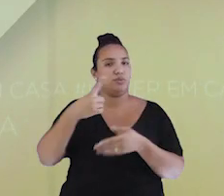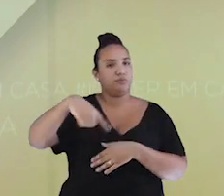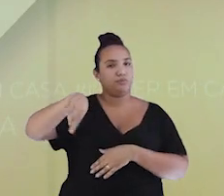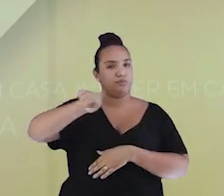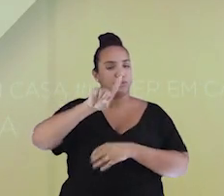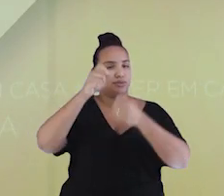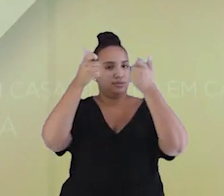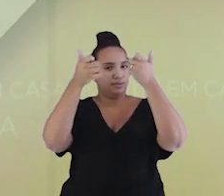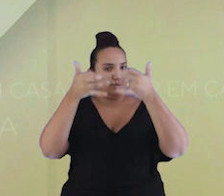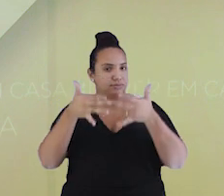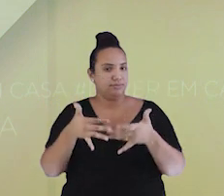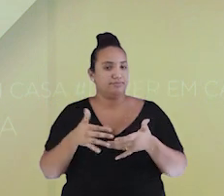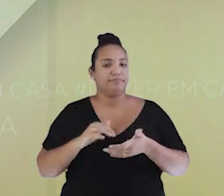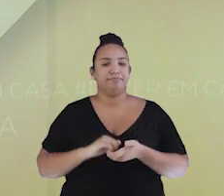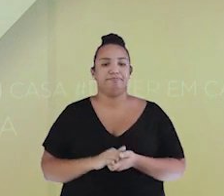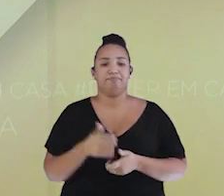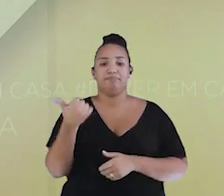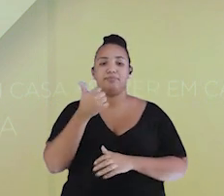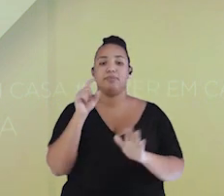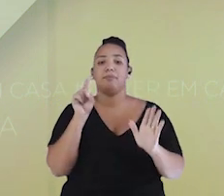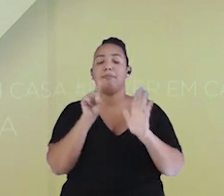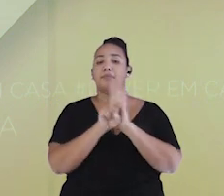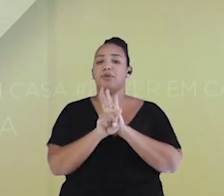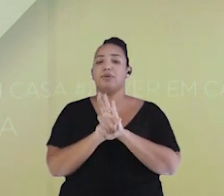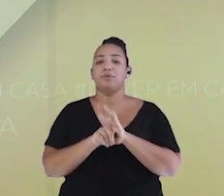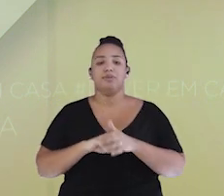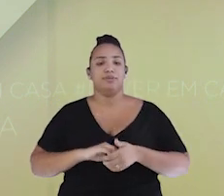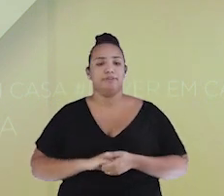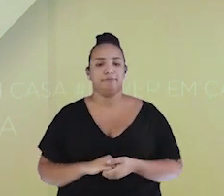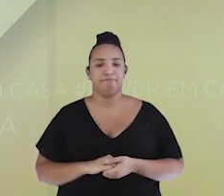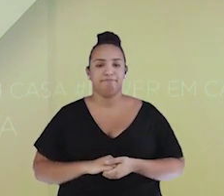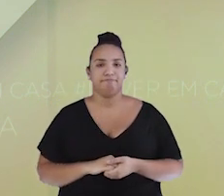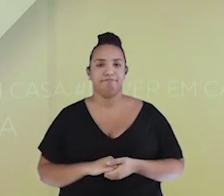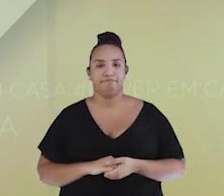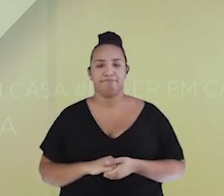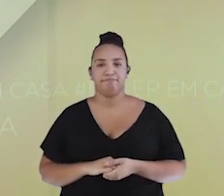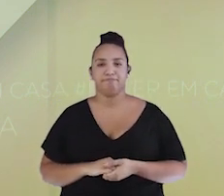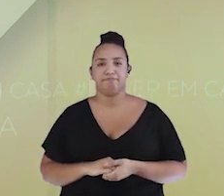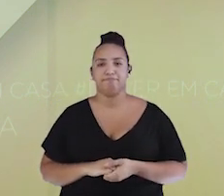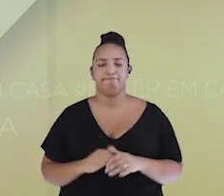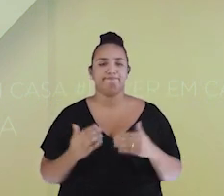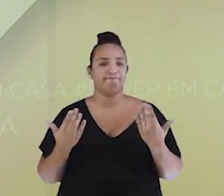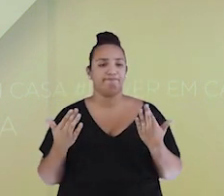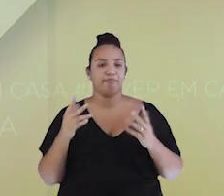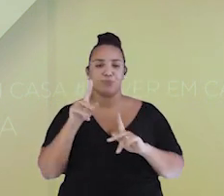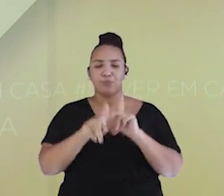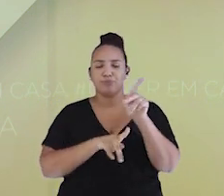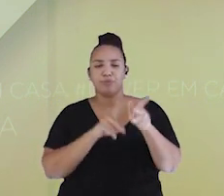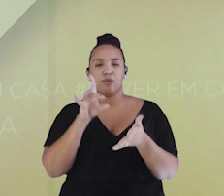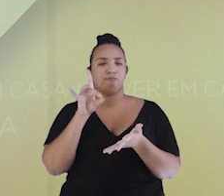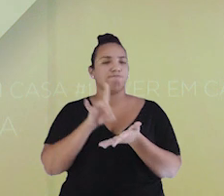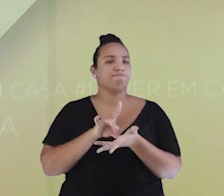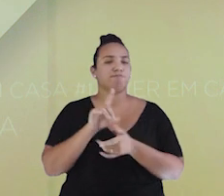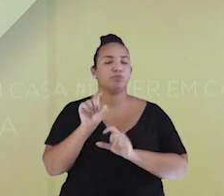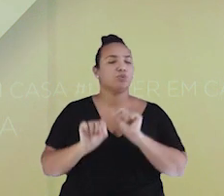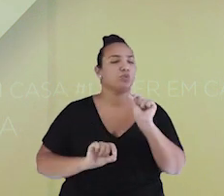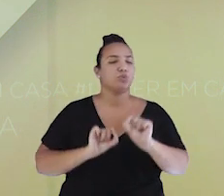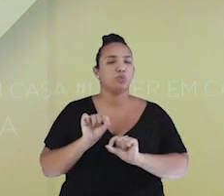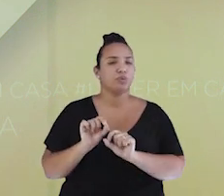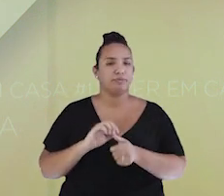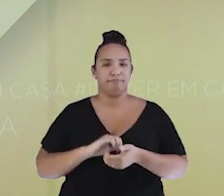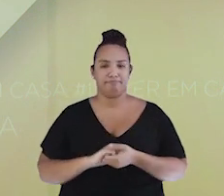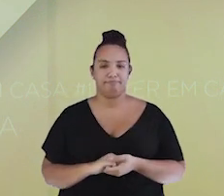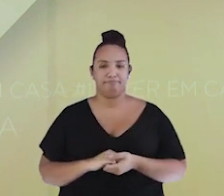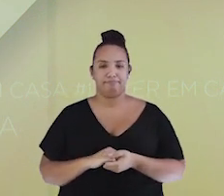algumas perguntas simples sobre o que acabamos de estudar. A primeira questão já está aqui.